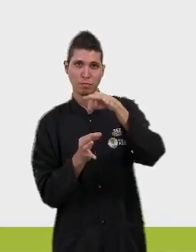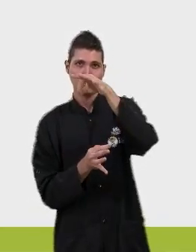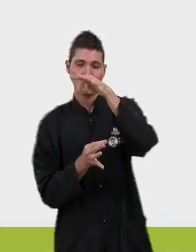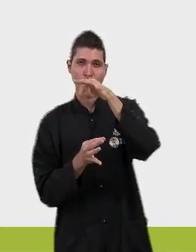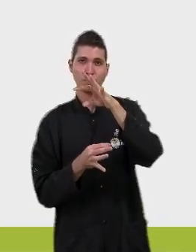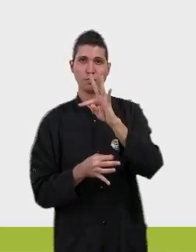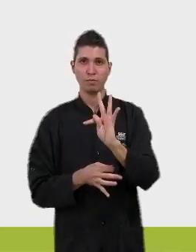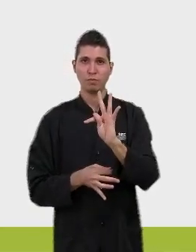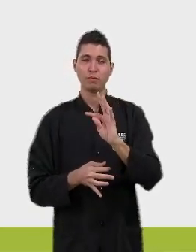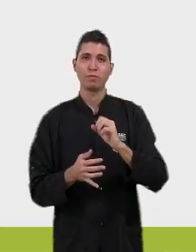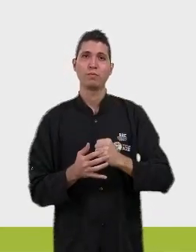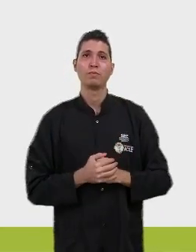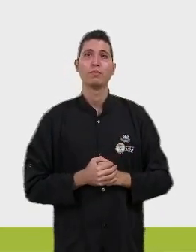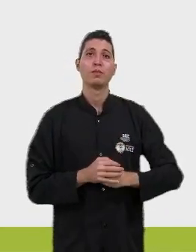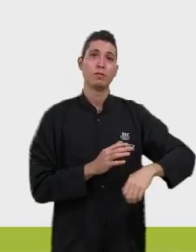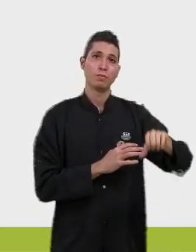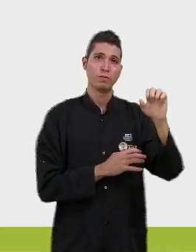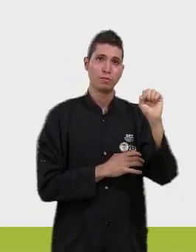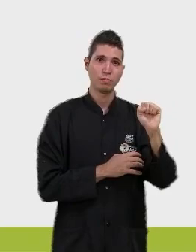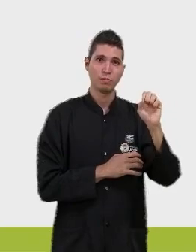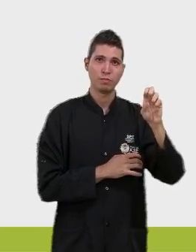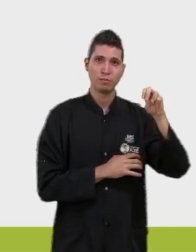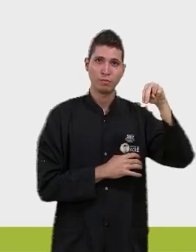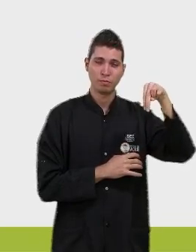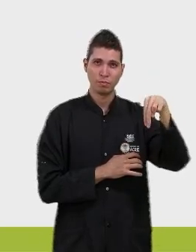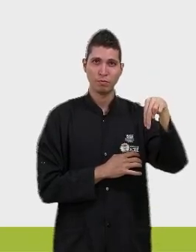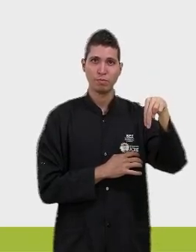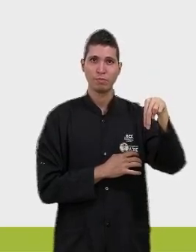Agora, o seno desse